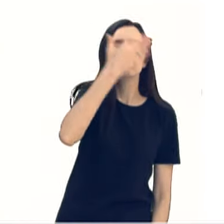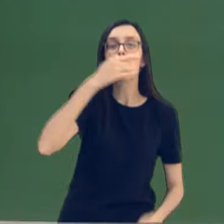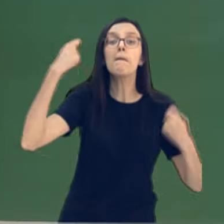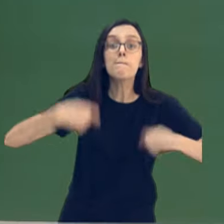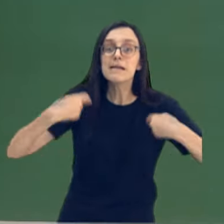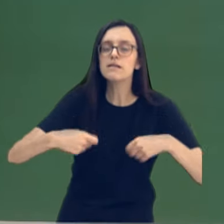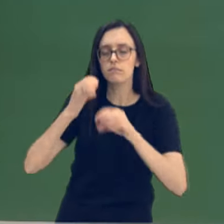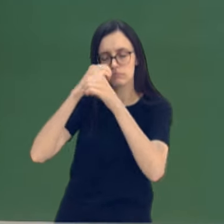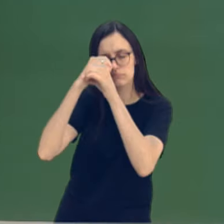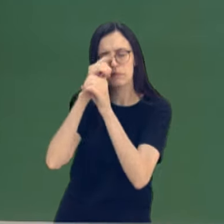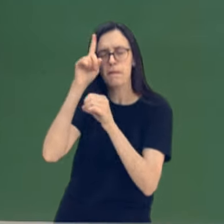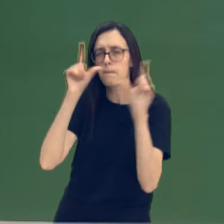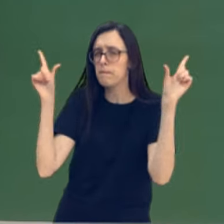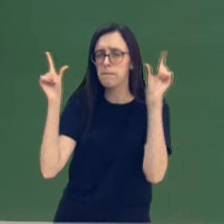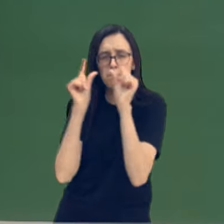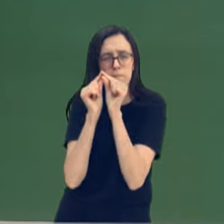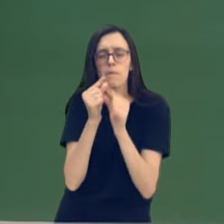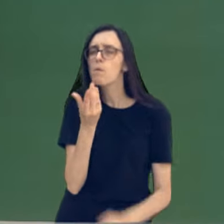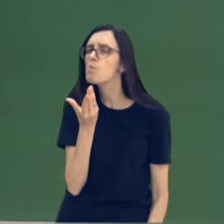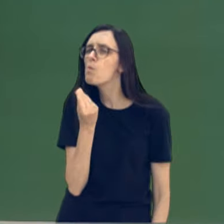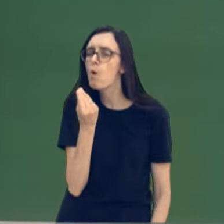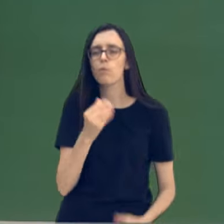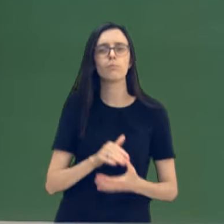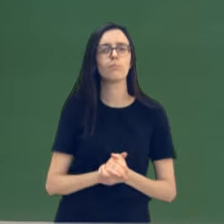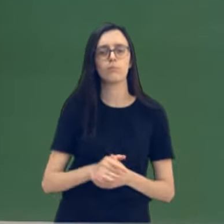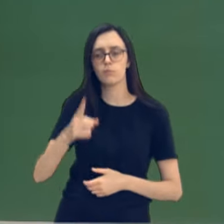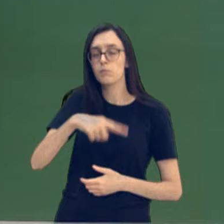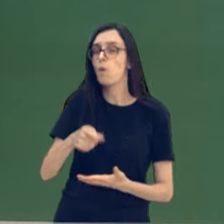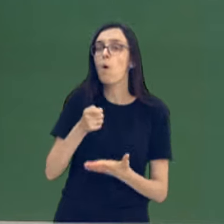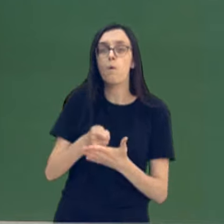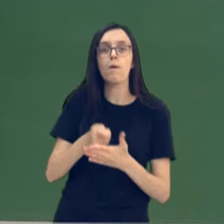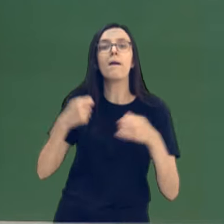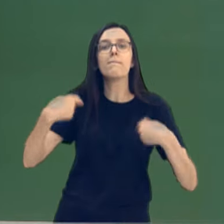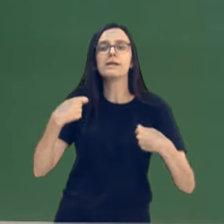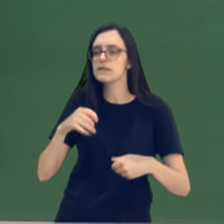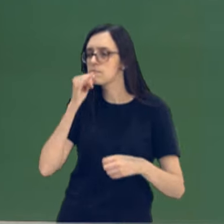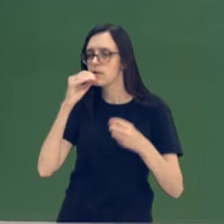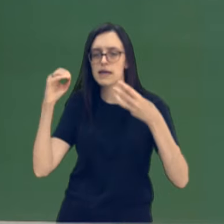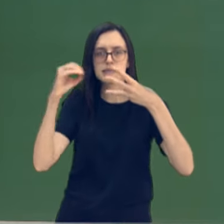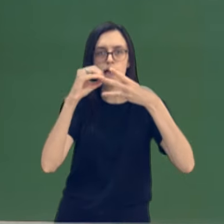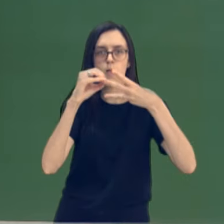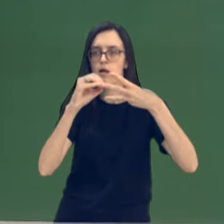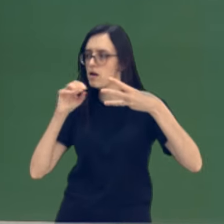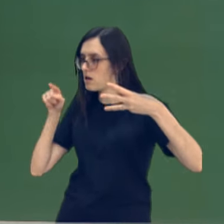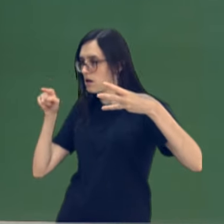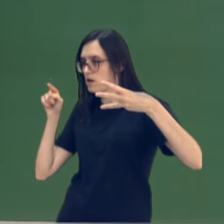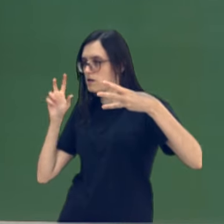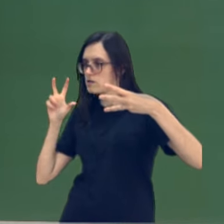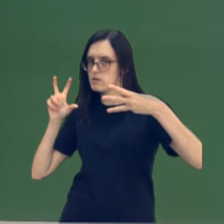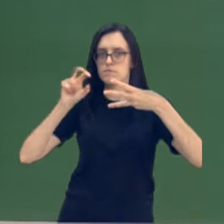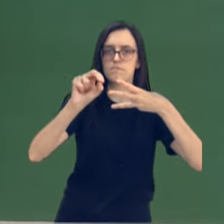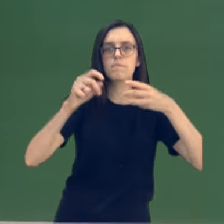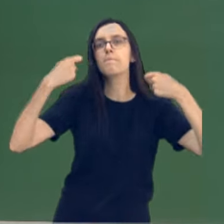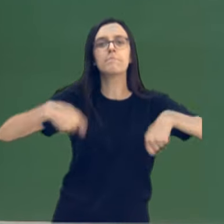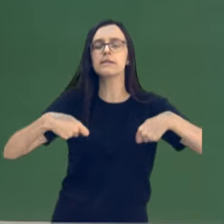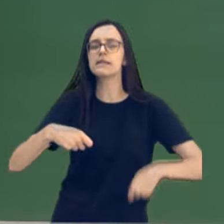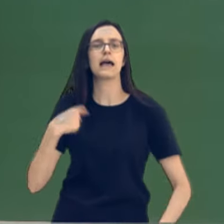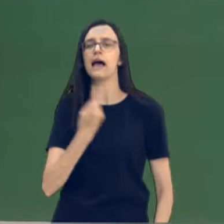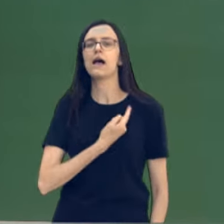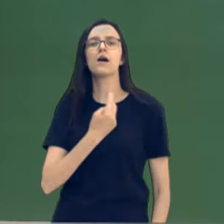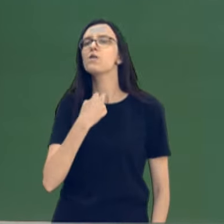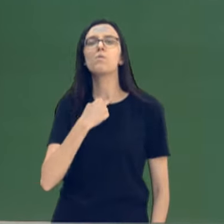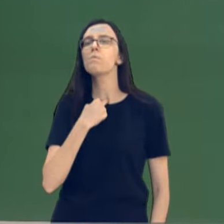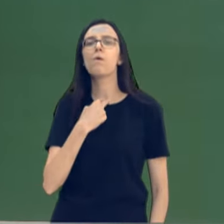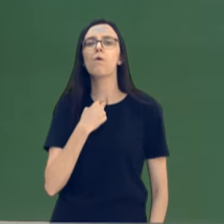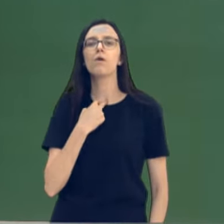muito microscópicos. Eles são obrigados a parasitar uma célula, eles não conseguem produzir novos vírus sem invadir